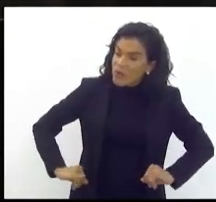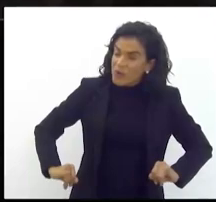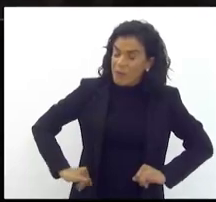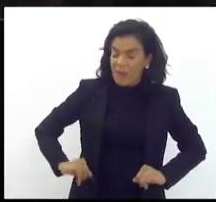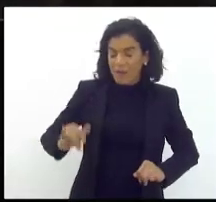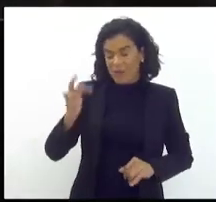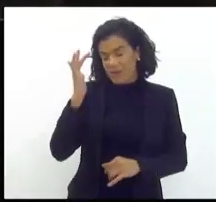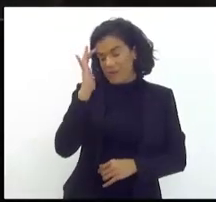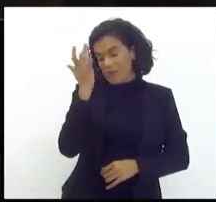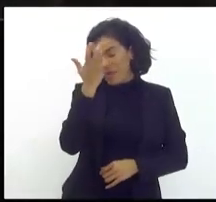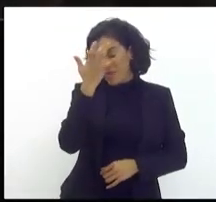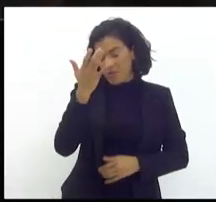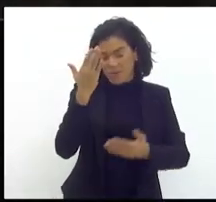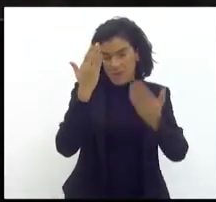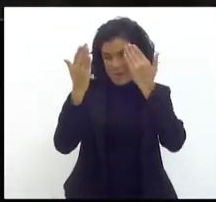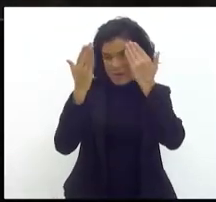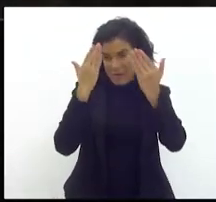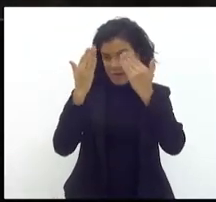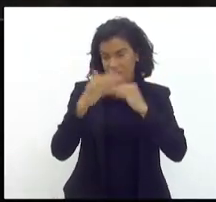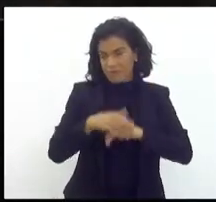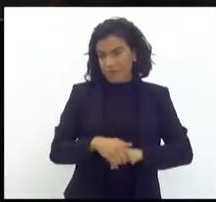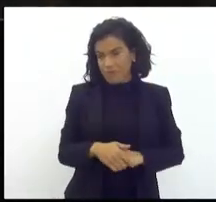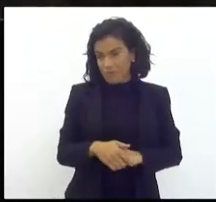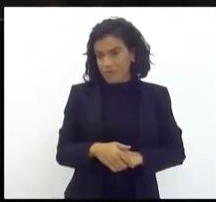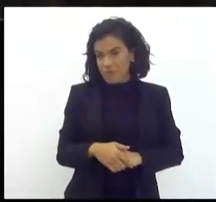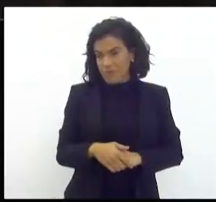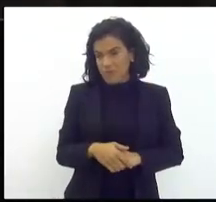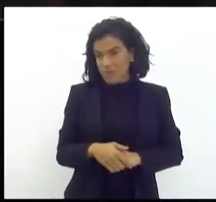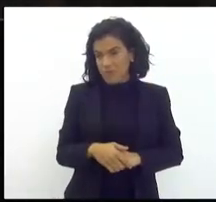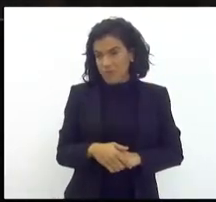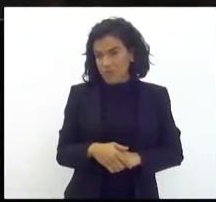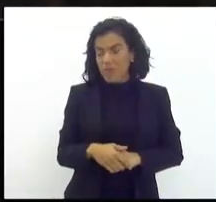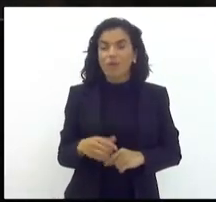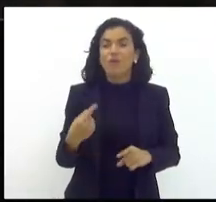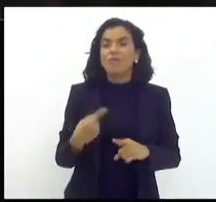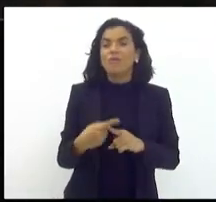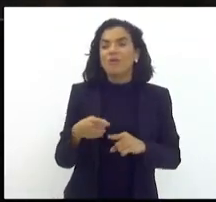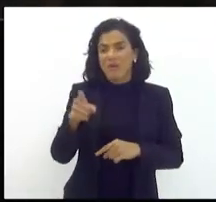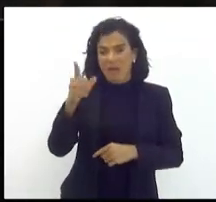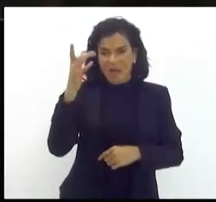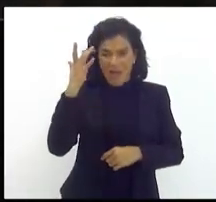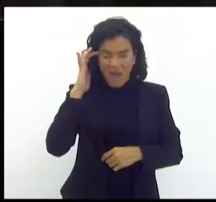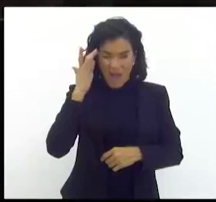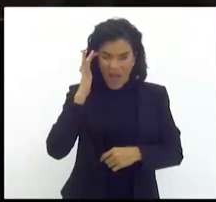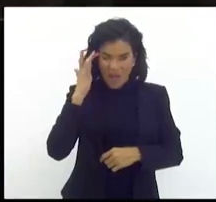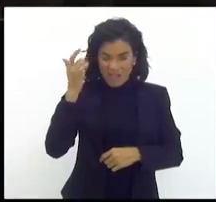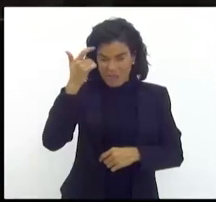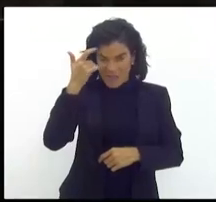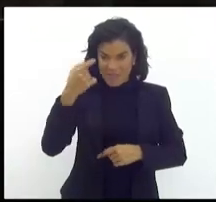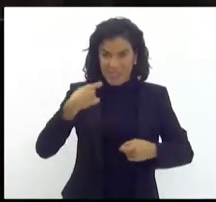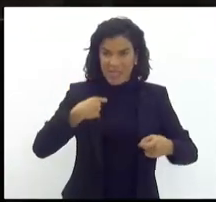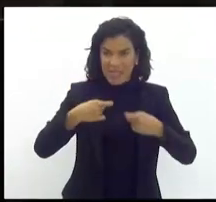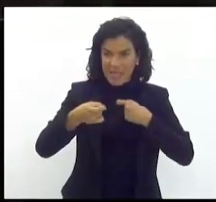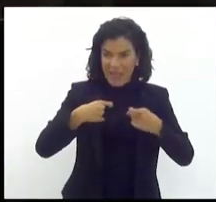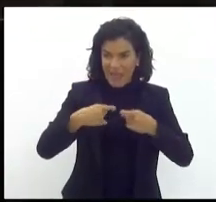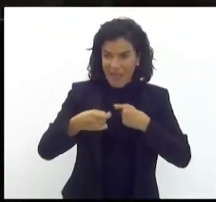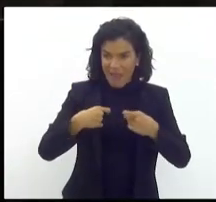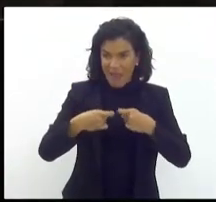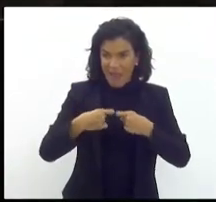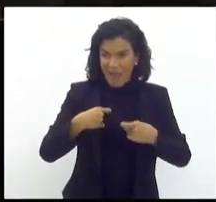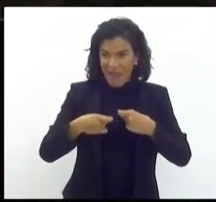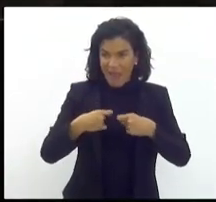saúde mental completamente infragares porque você acha que essa lógica de guerra também